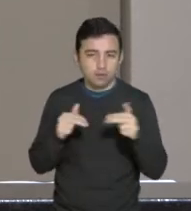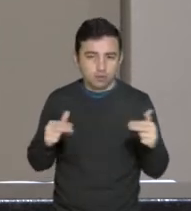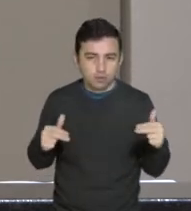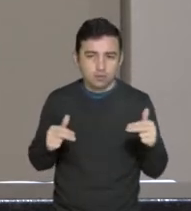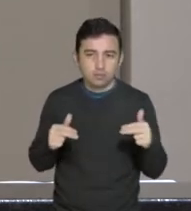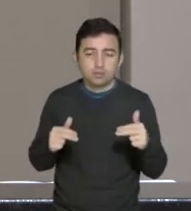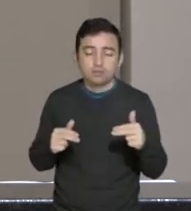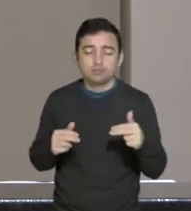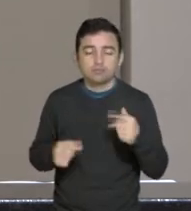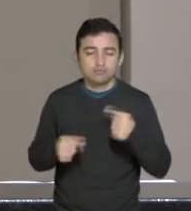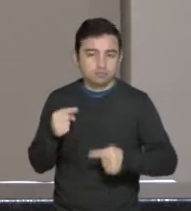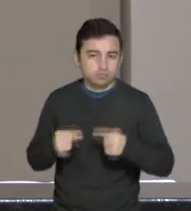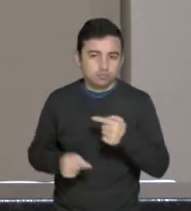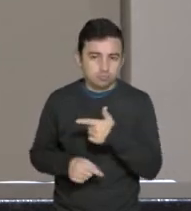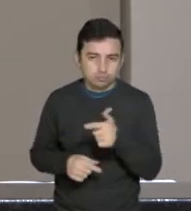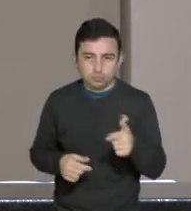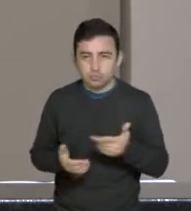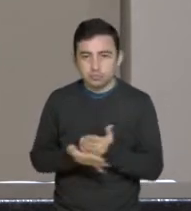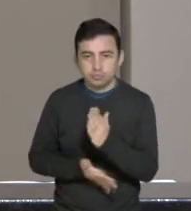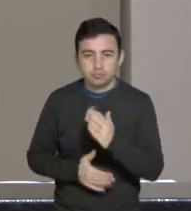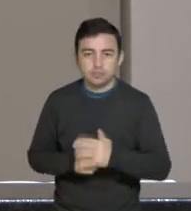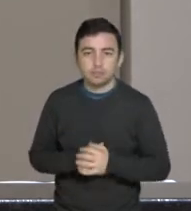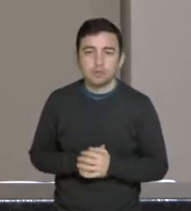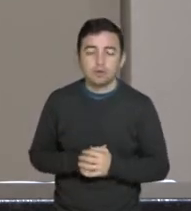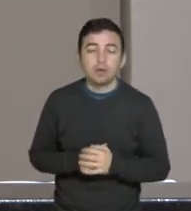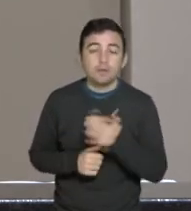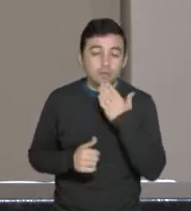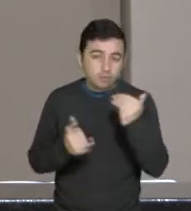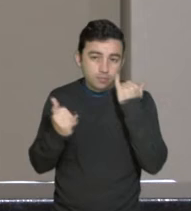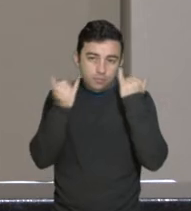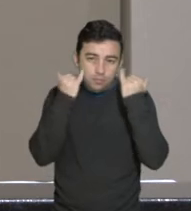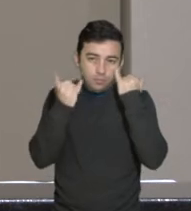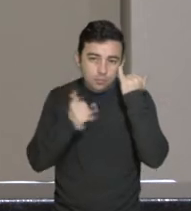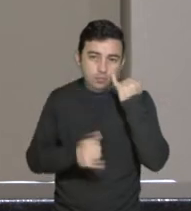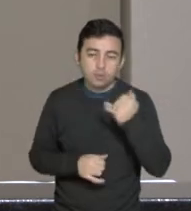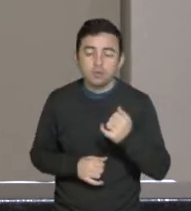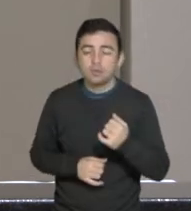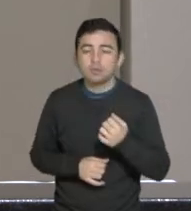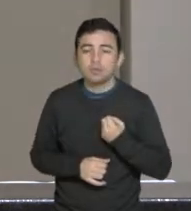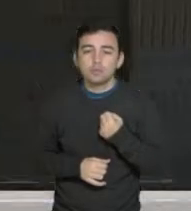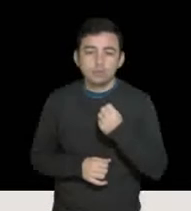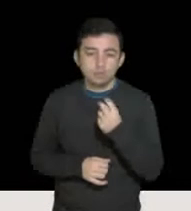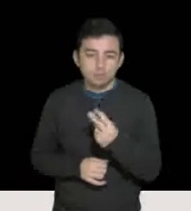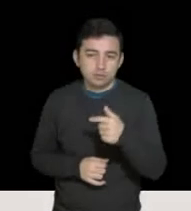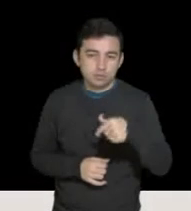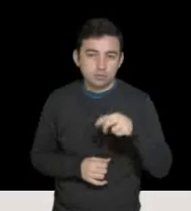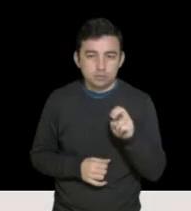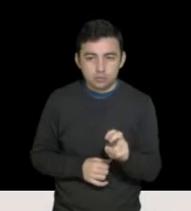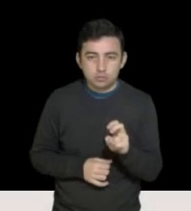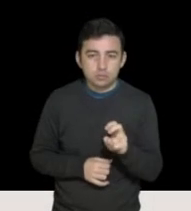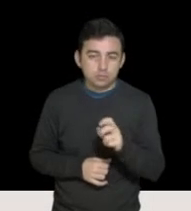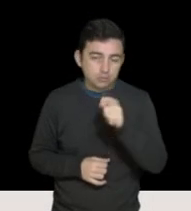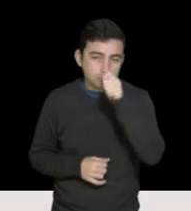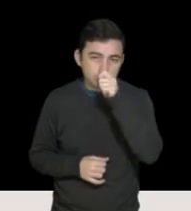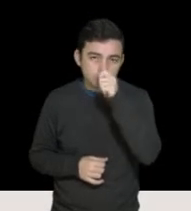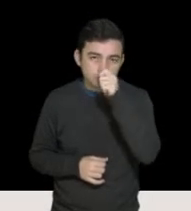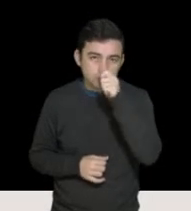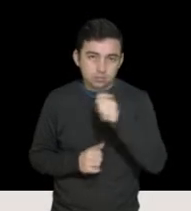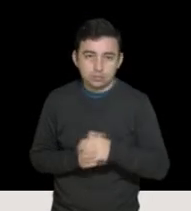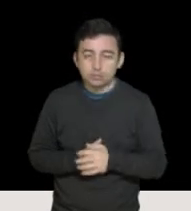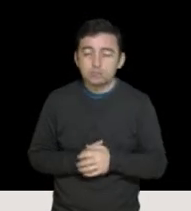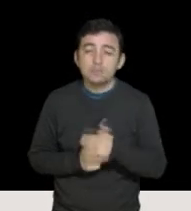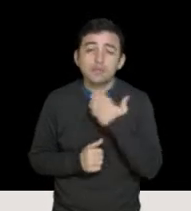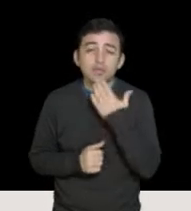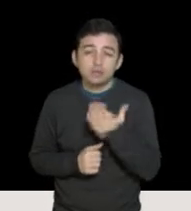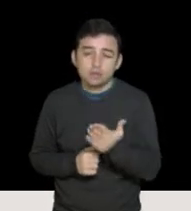em votação, aprovado. Pedido de informação 275, deputado João Amin,